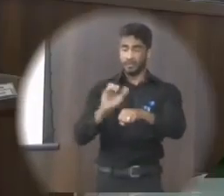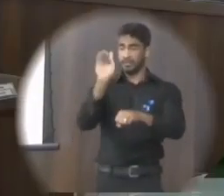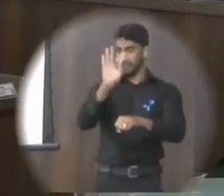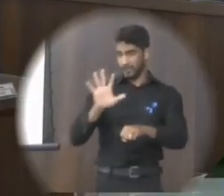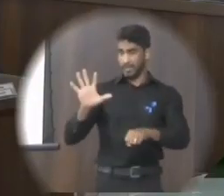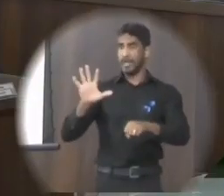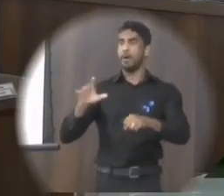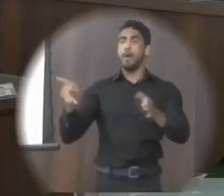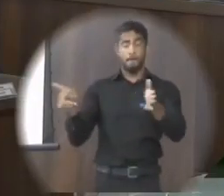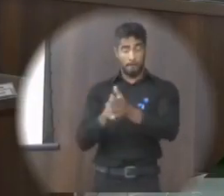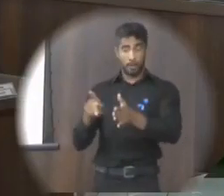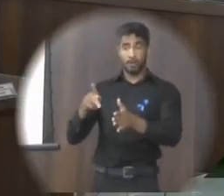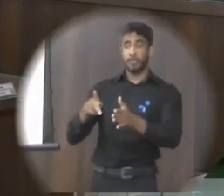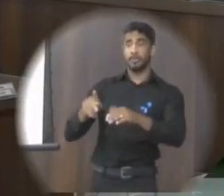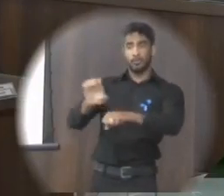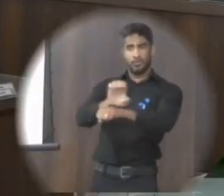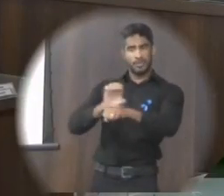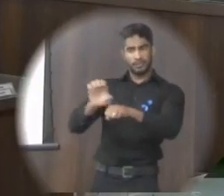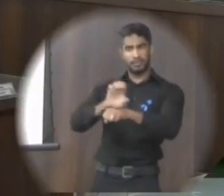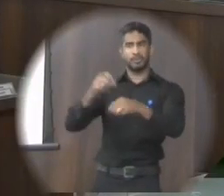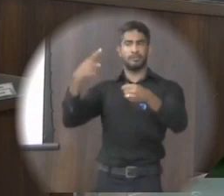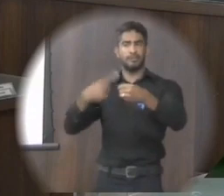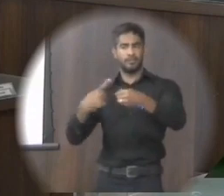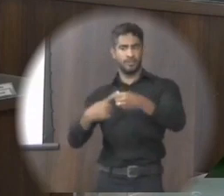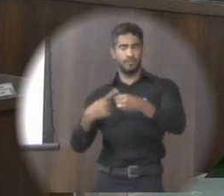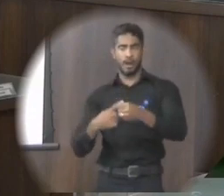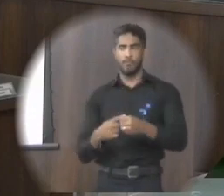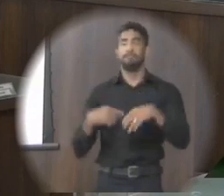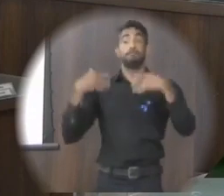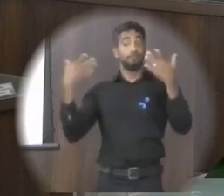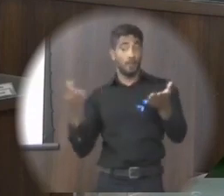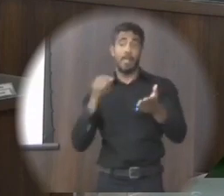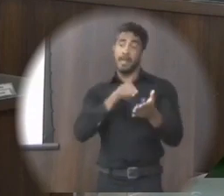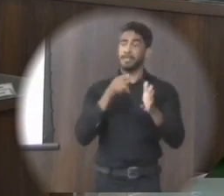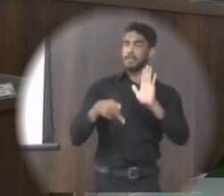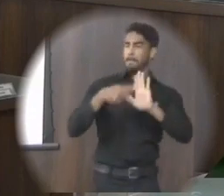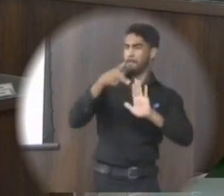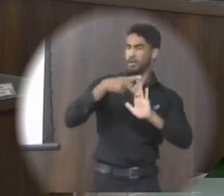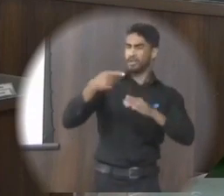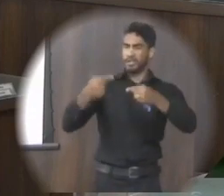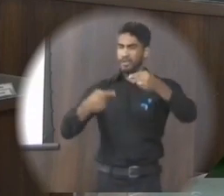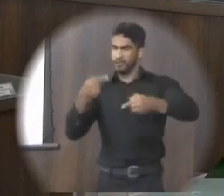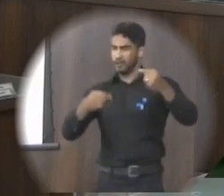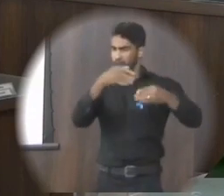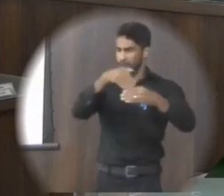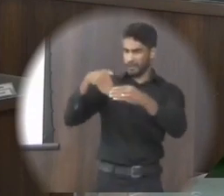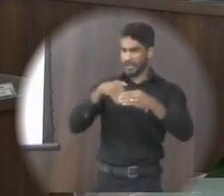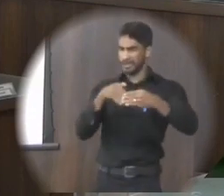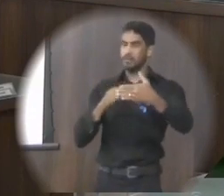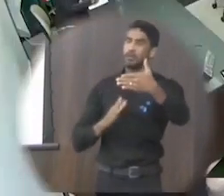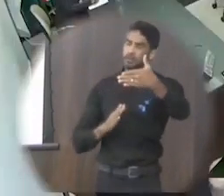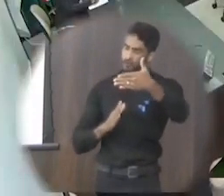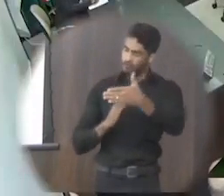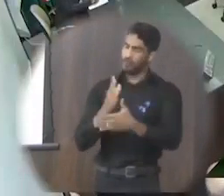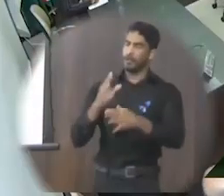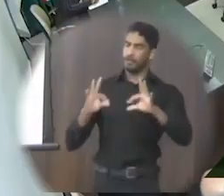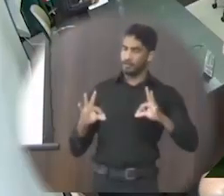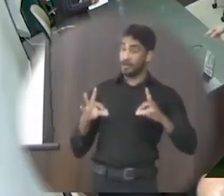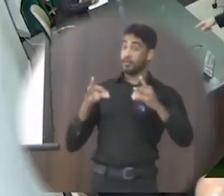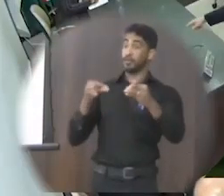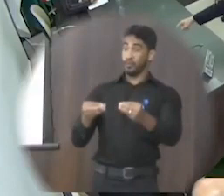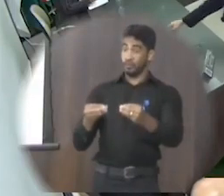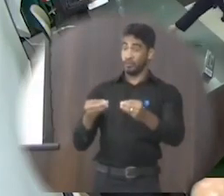autoria do Poder Executivo Municipal. Colocado o projeto em discussão e votação, foi aprovado em turno único, por